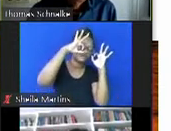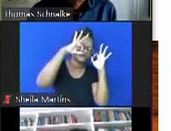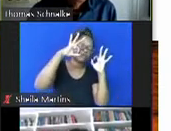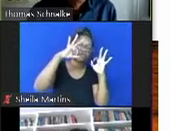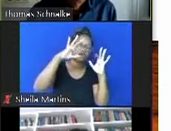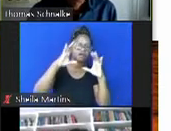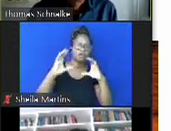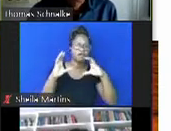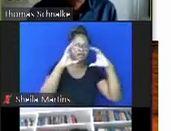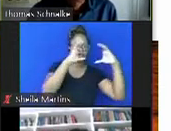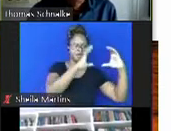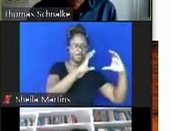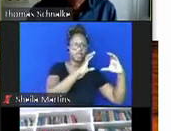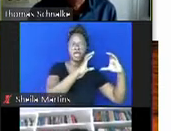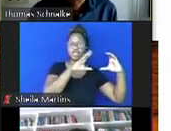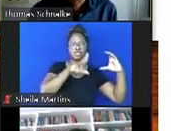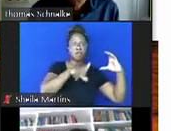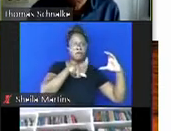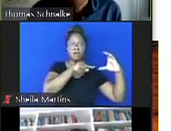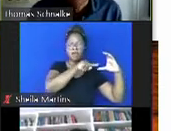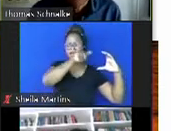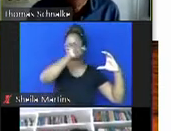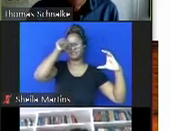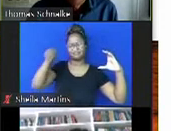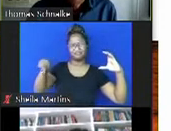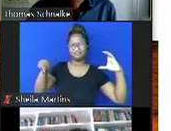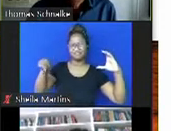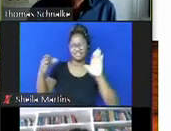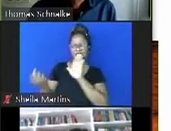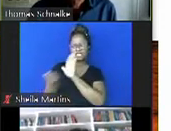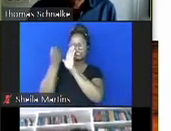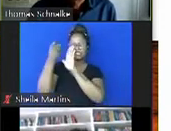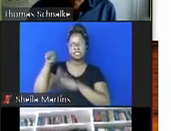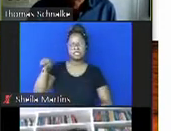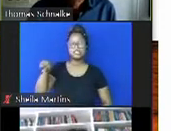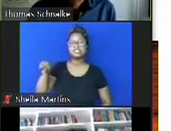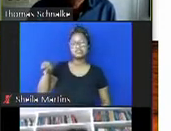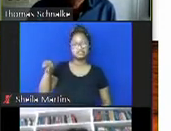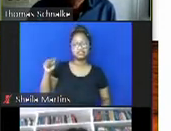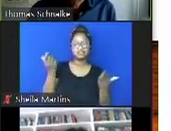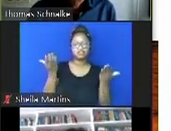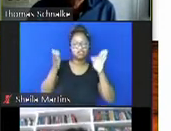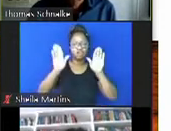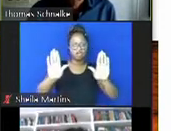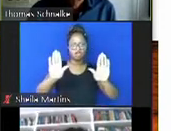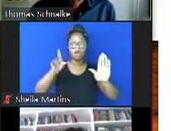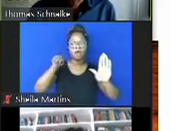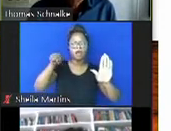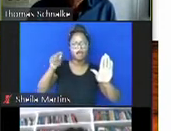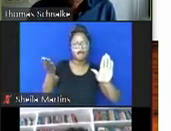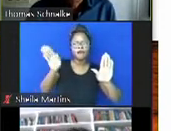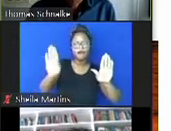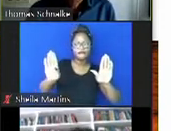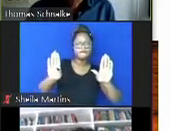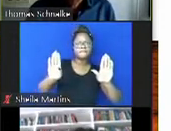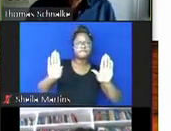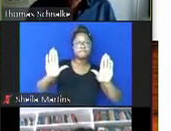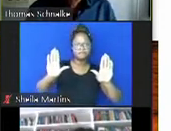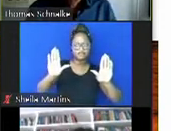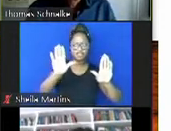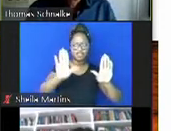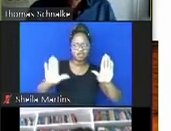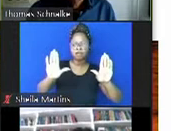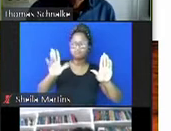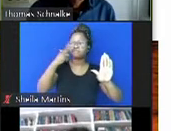direita não é tão marcada com características tão individuais assim. E esse é o programa agora,